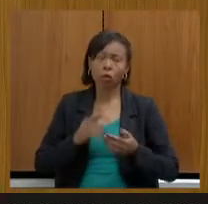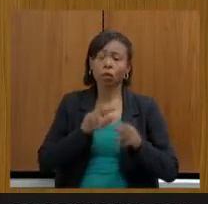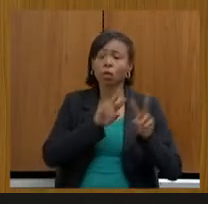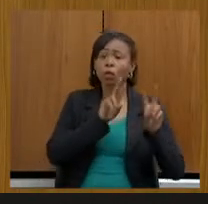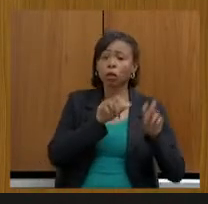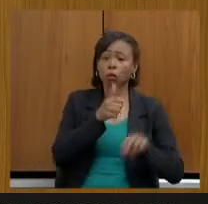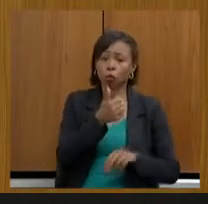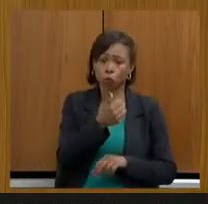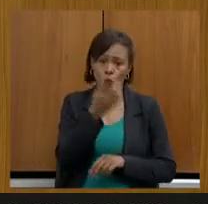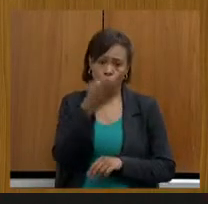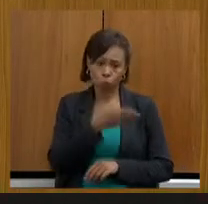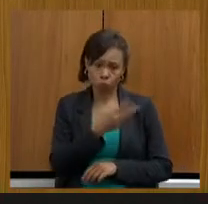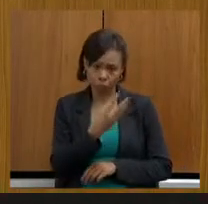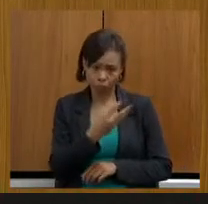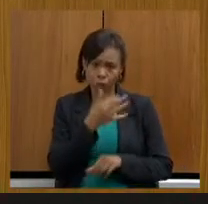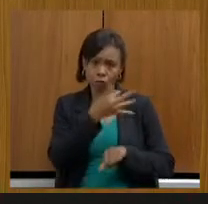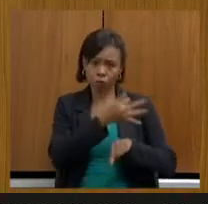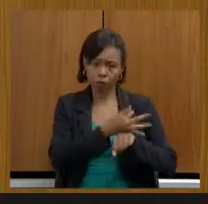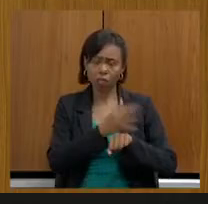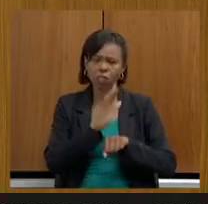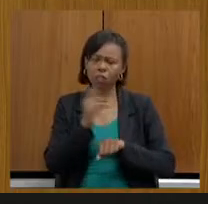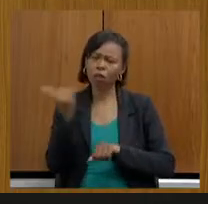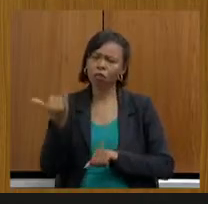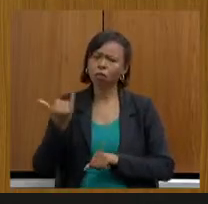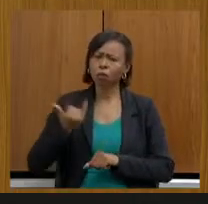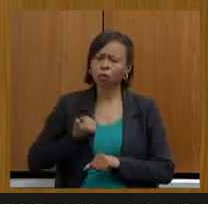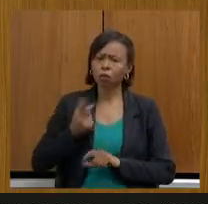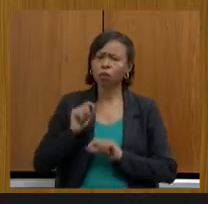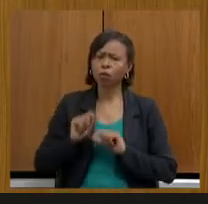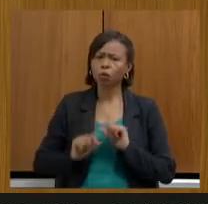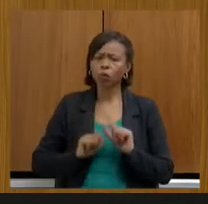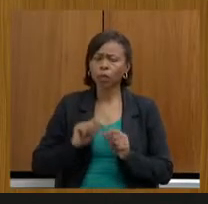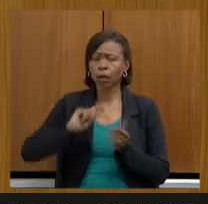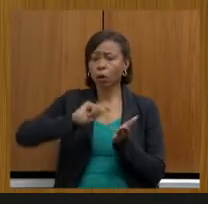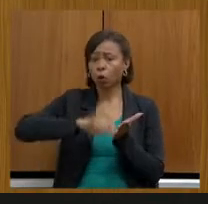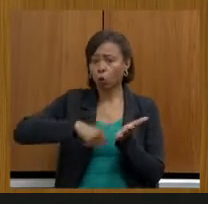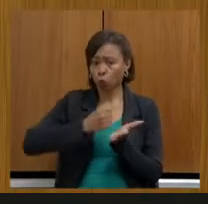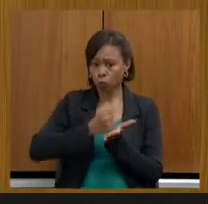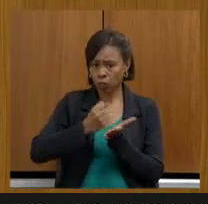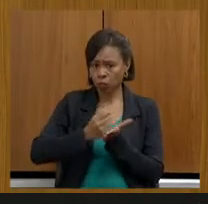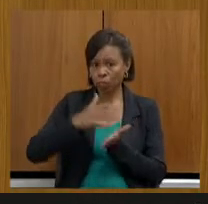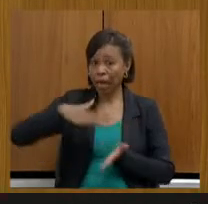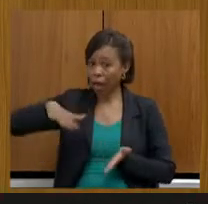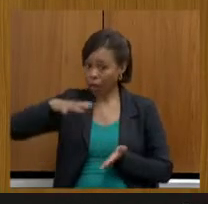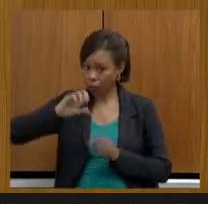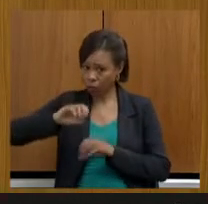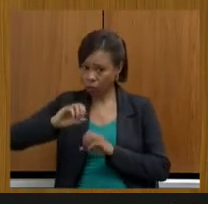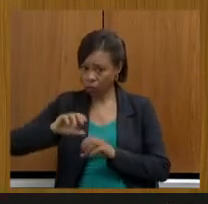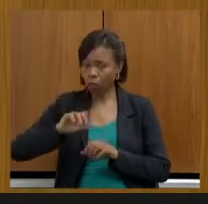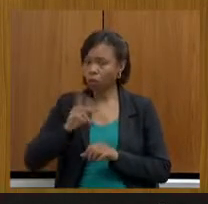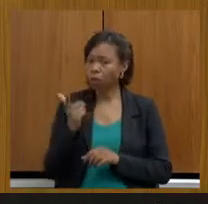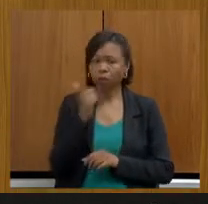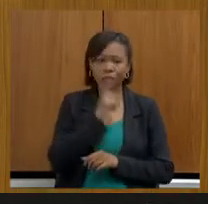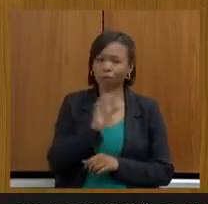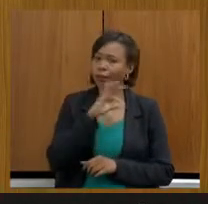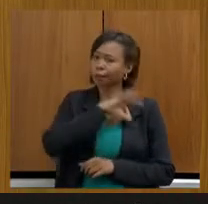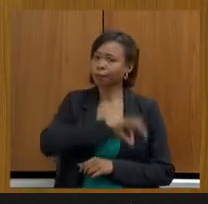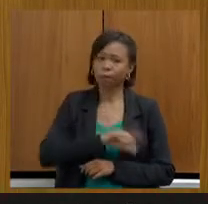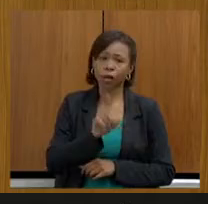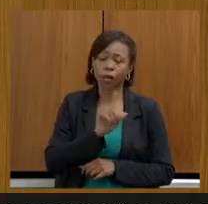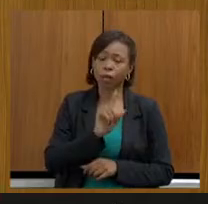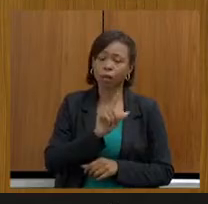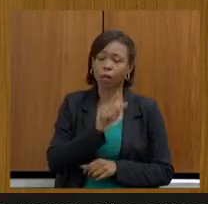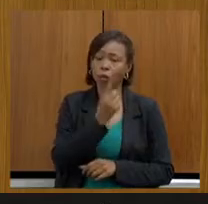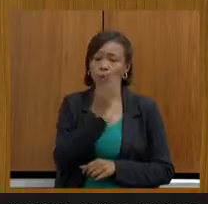férias já foi nos informado em audiência que os contratados da Educação no caso né não receberam por quê que os